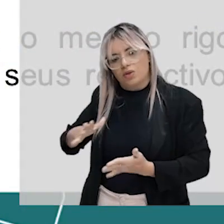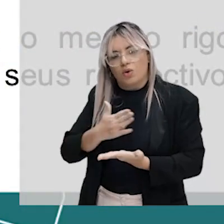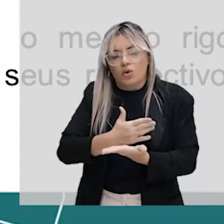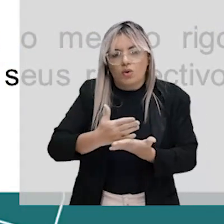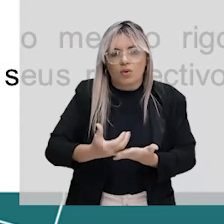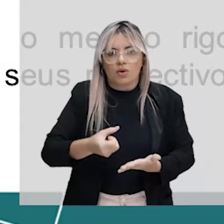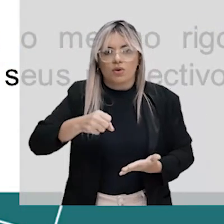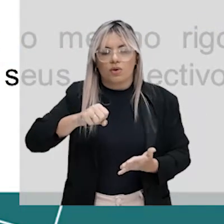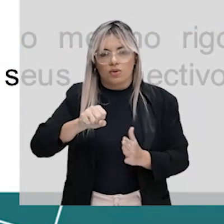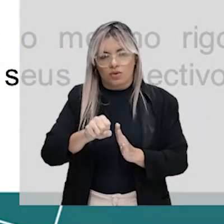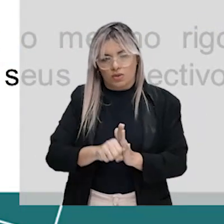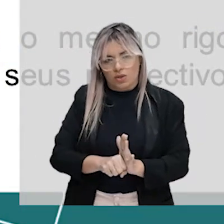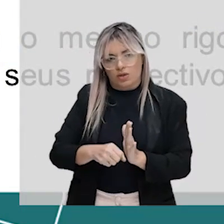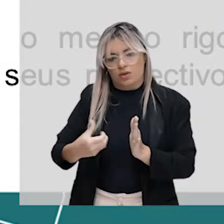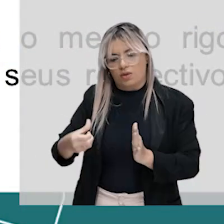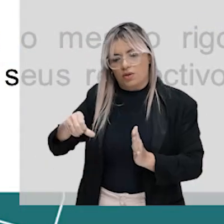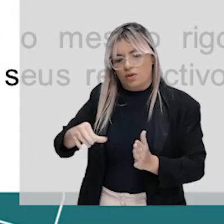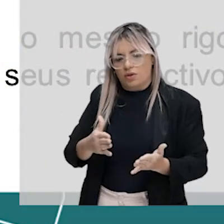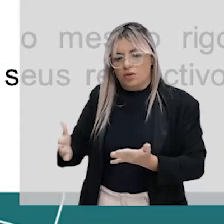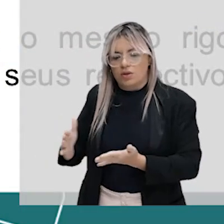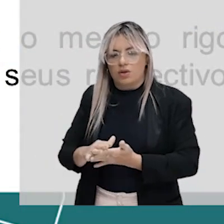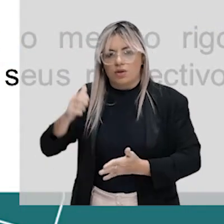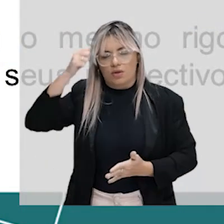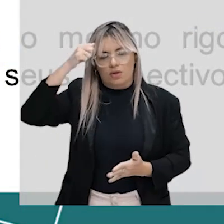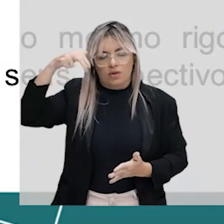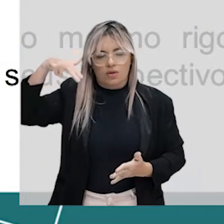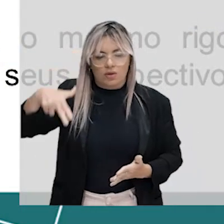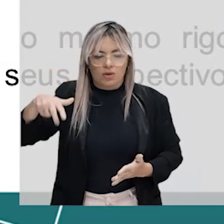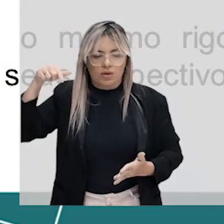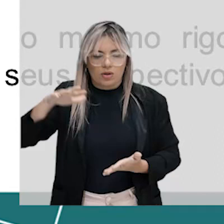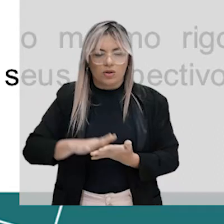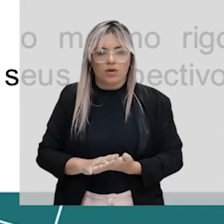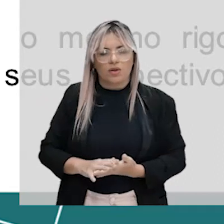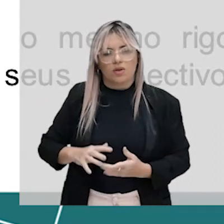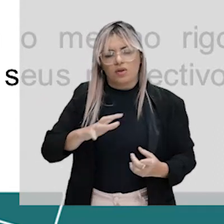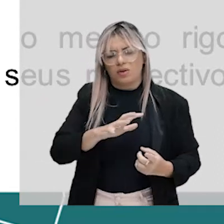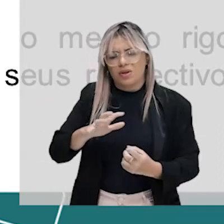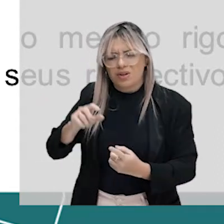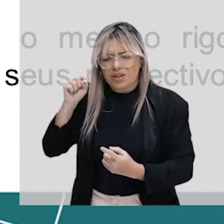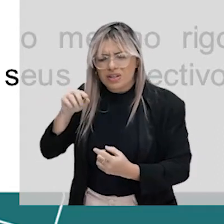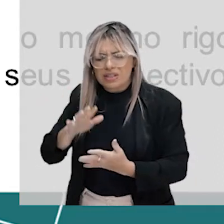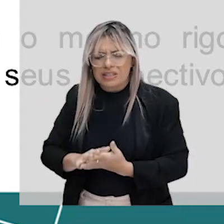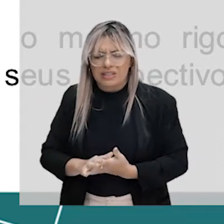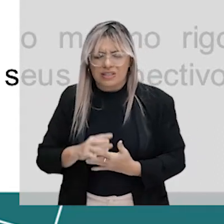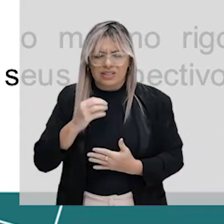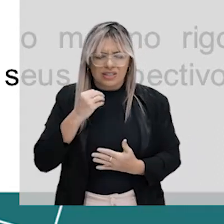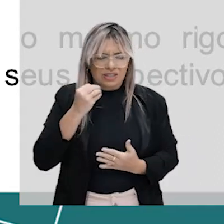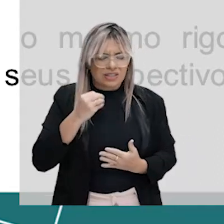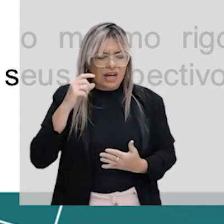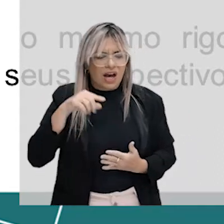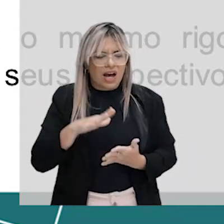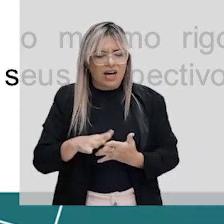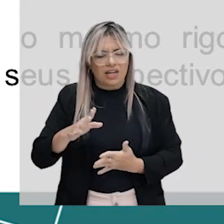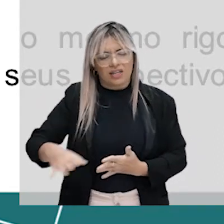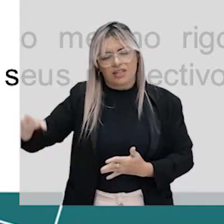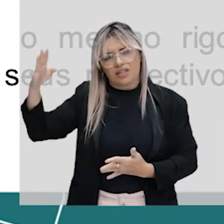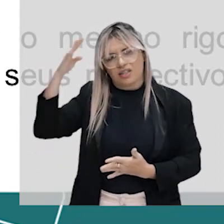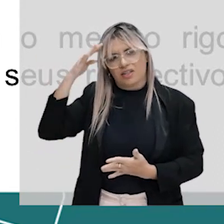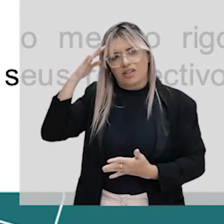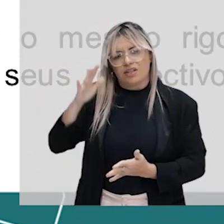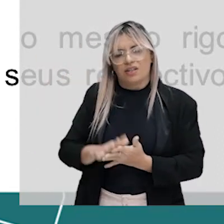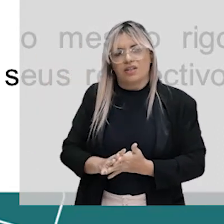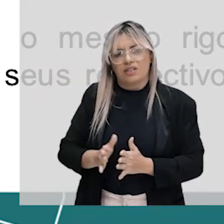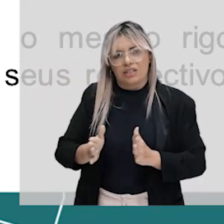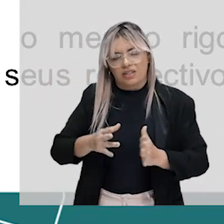E aí Comte, imbuído desse espírito de tentar compreender o que acontecia naquela época, criou uma corrente de pensamento